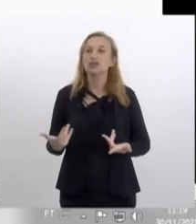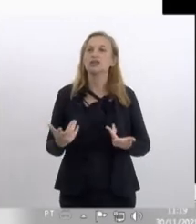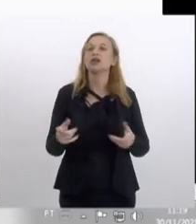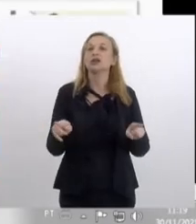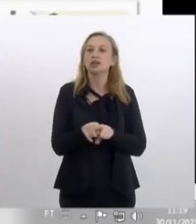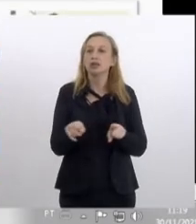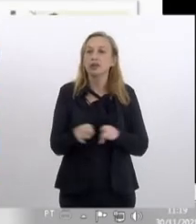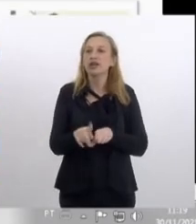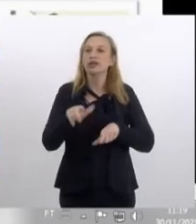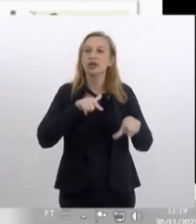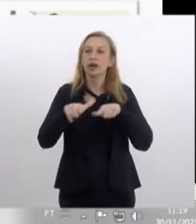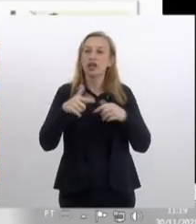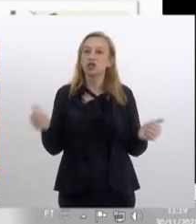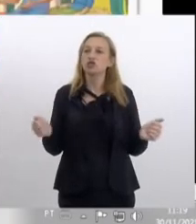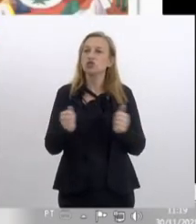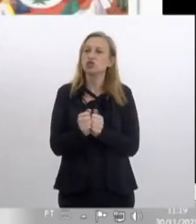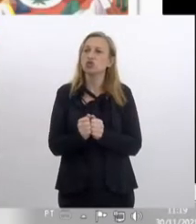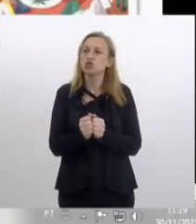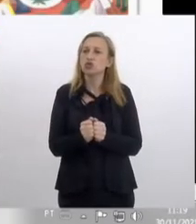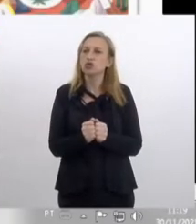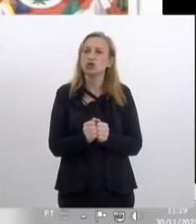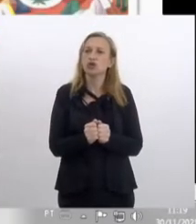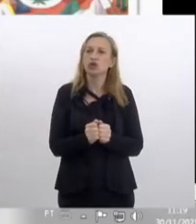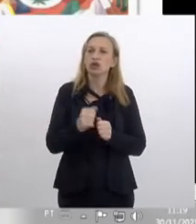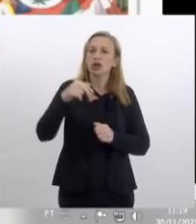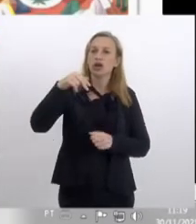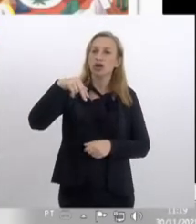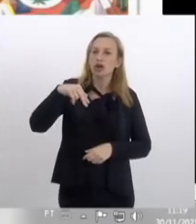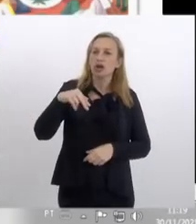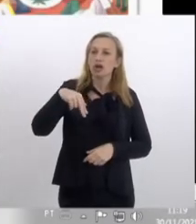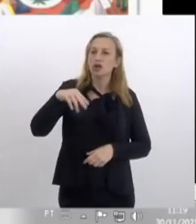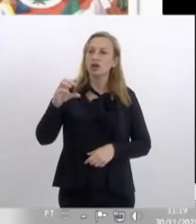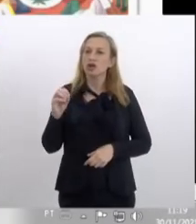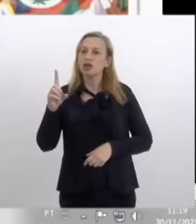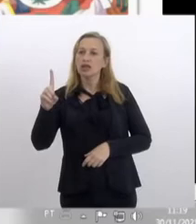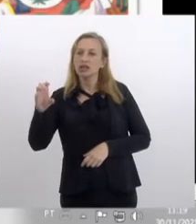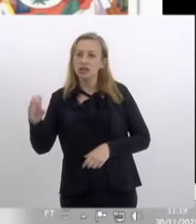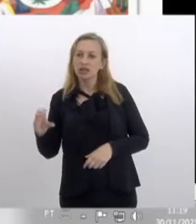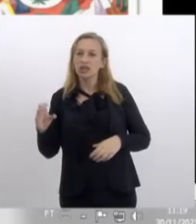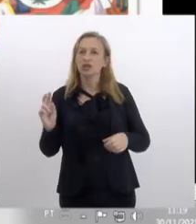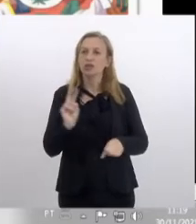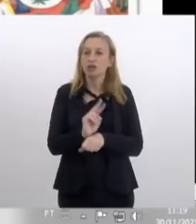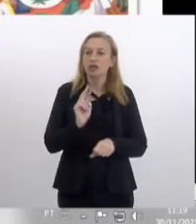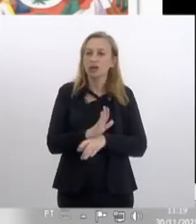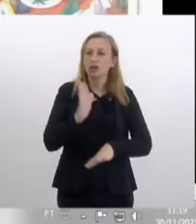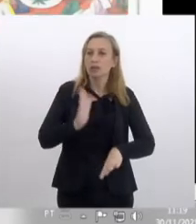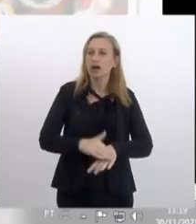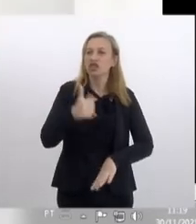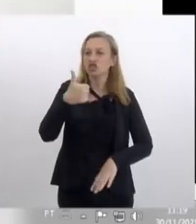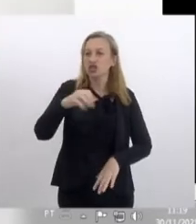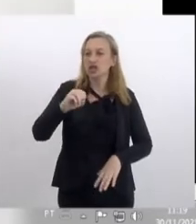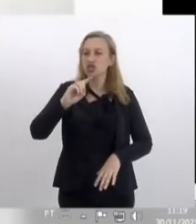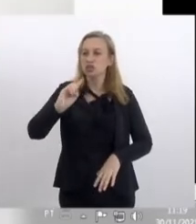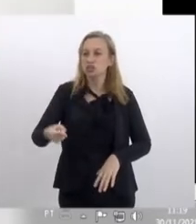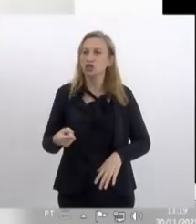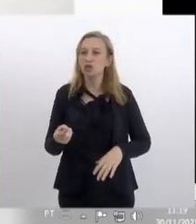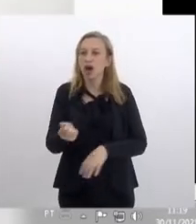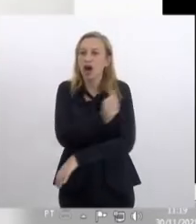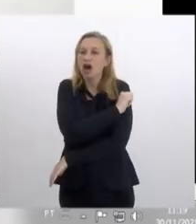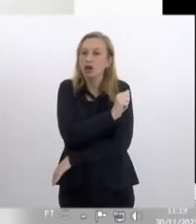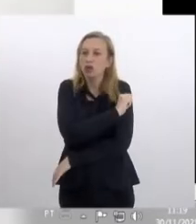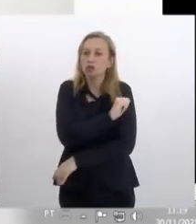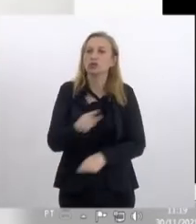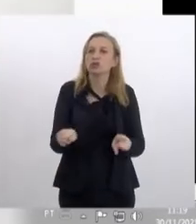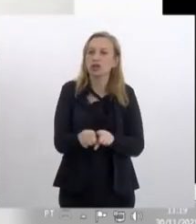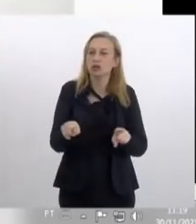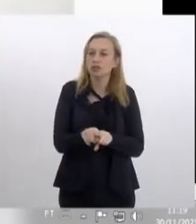estamos trabalhando junto com a UNABC para capacitação de prevenção, abranger mais de 10 mil alunos.